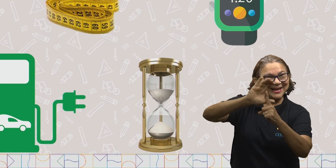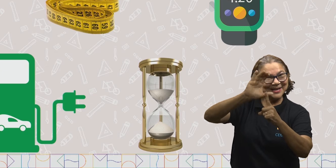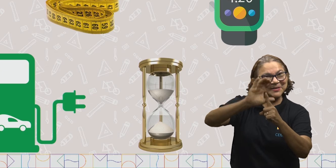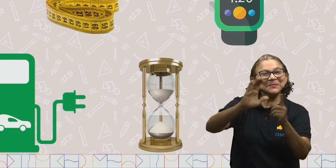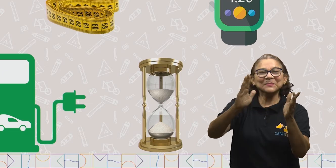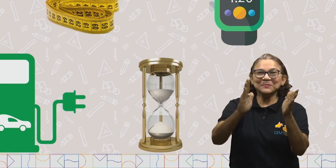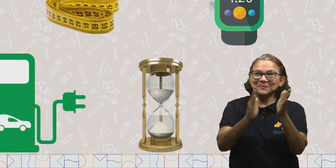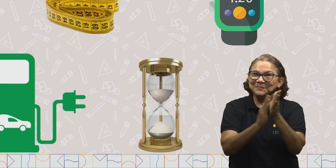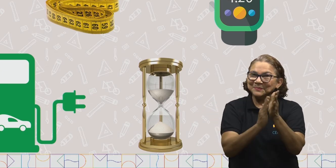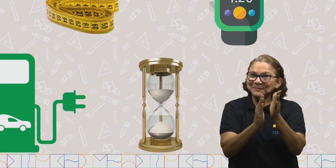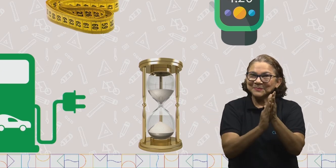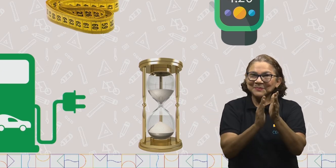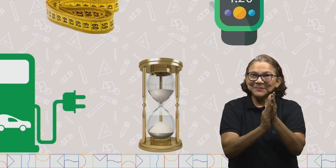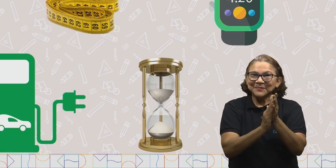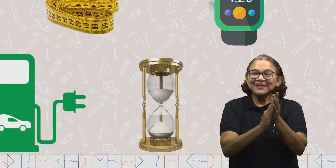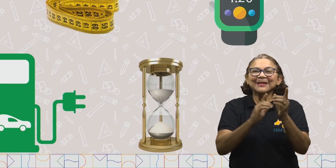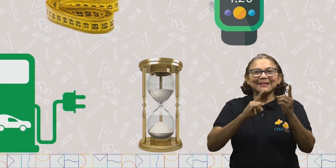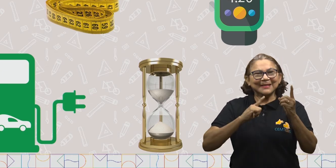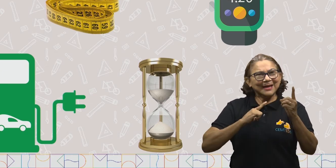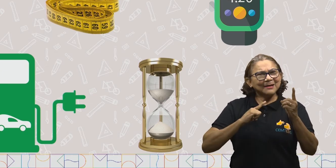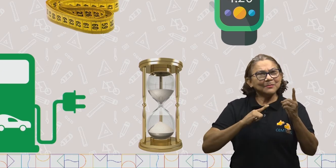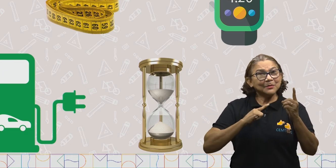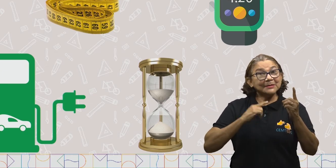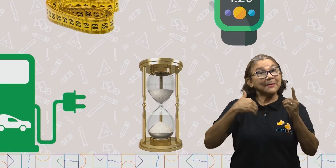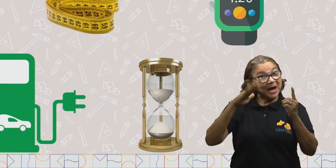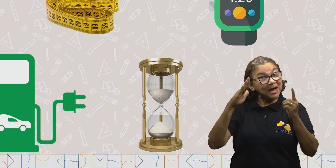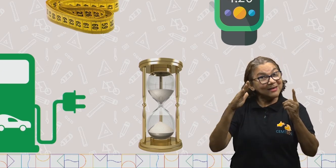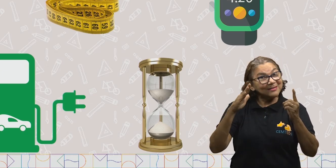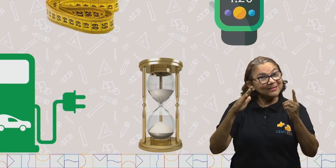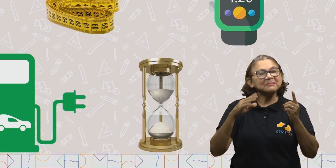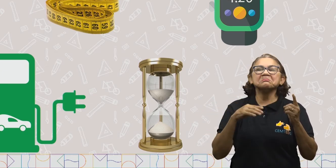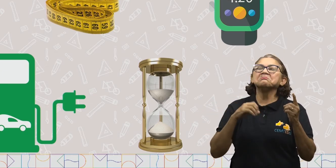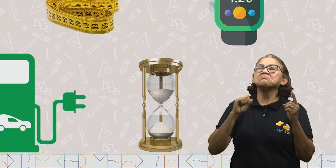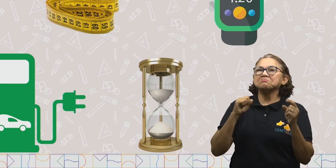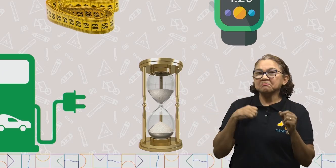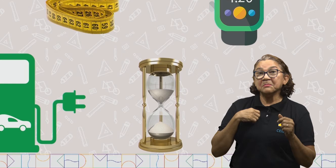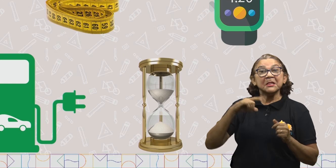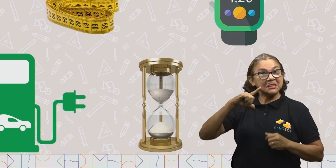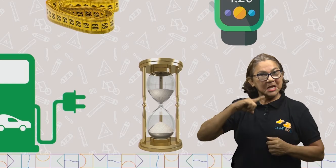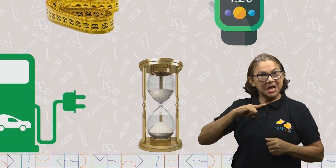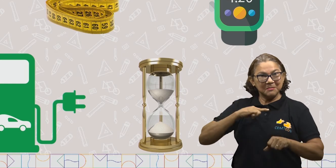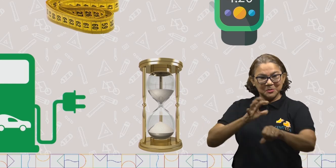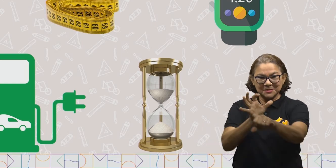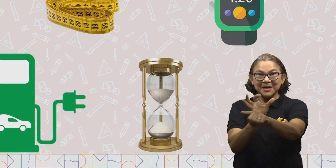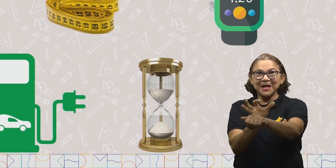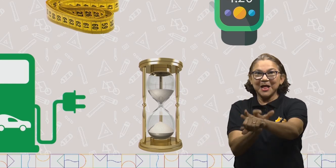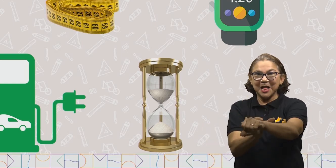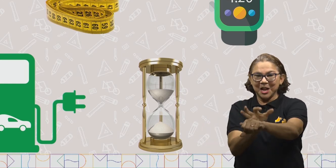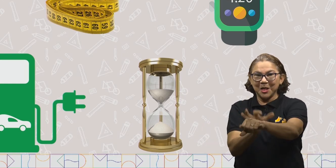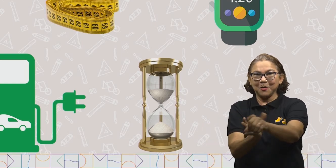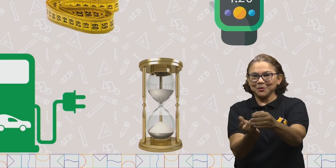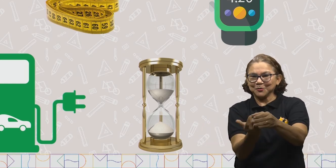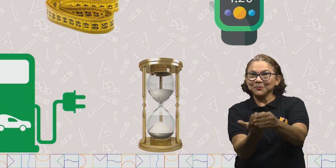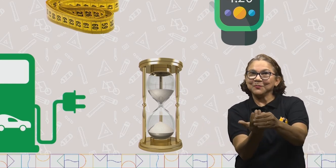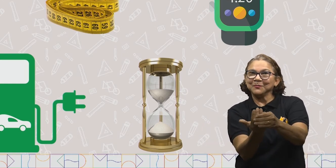calendário. Muito bem! E depois, temos mais algum? Sim, nós temos o